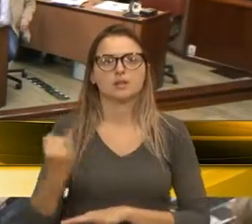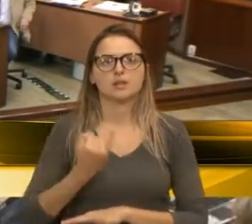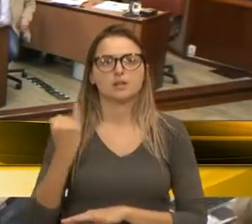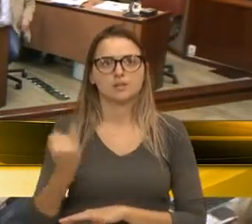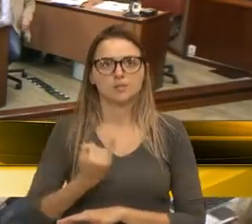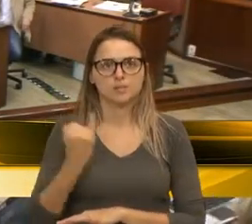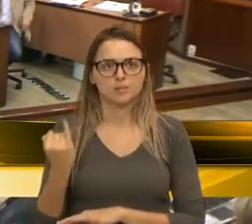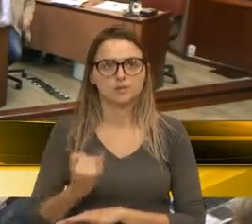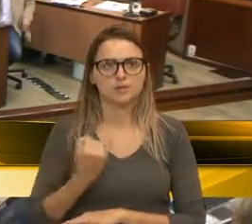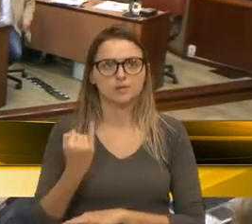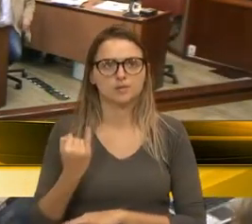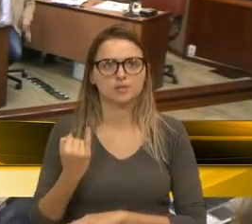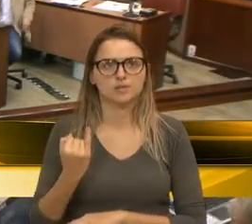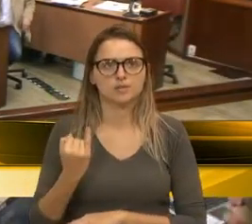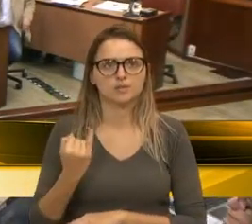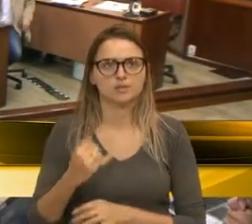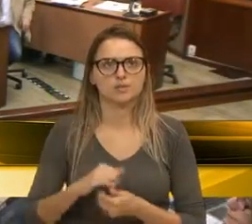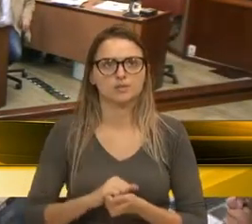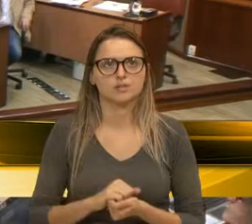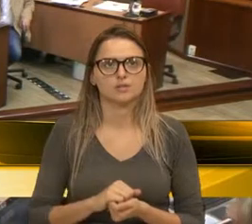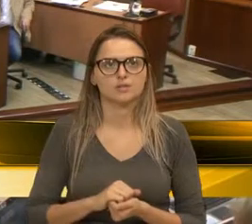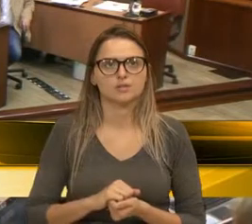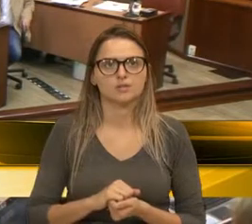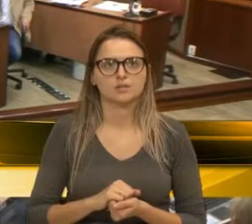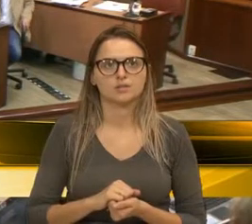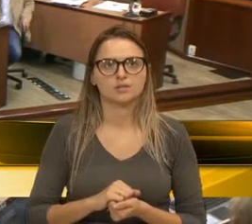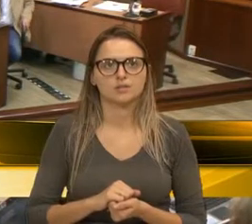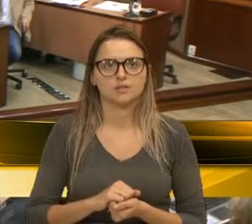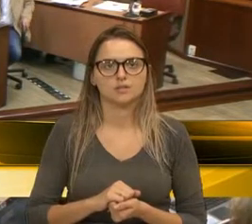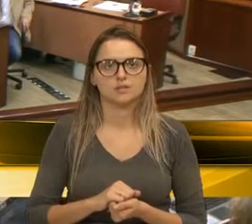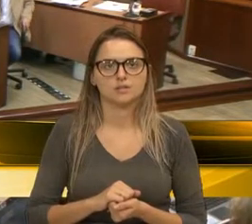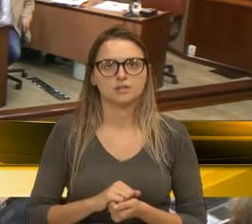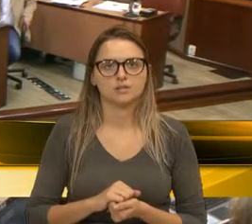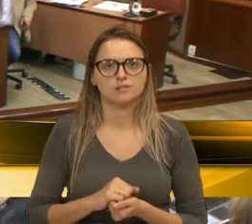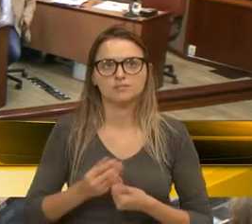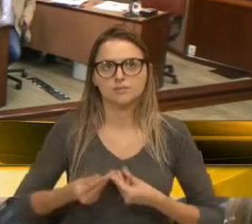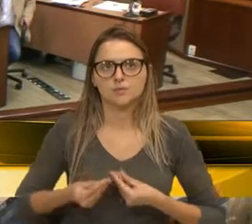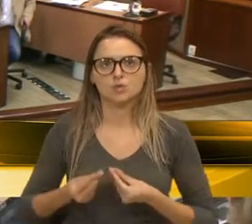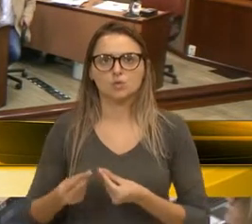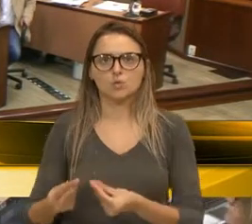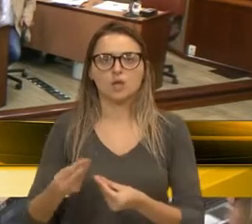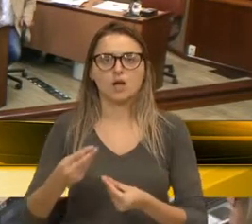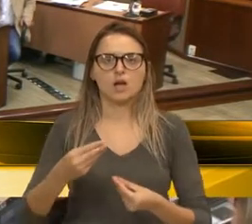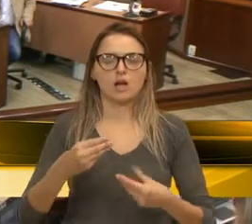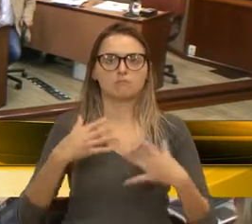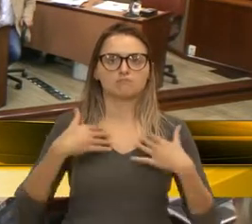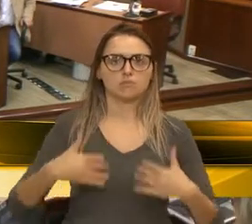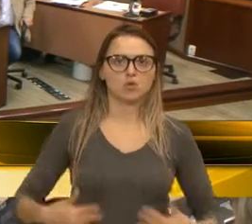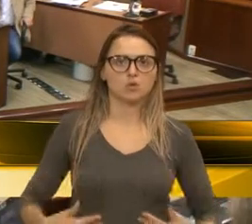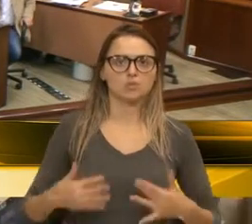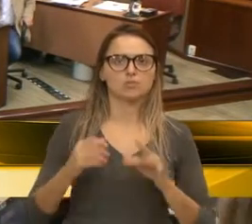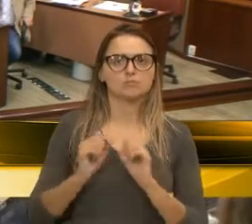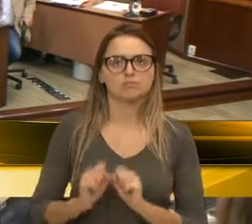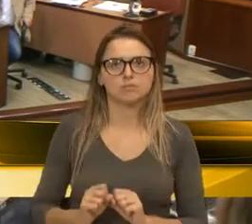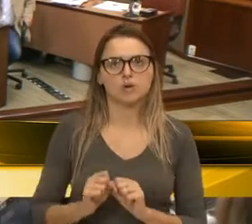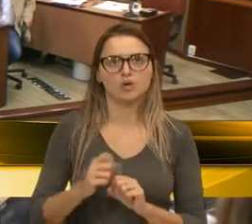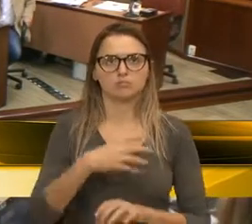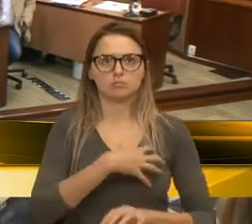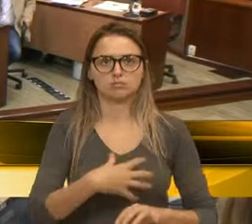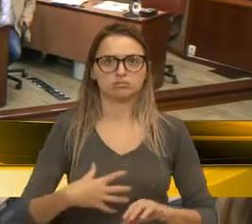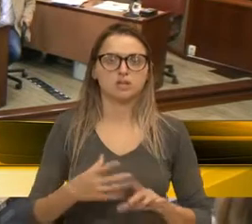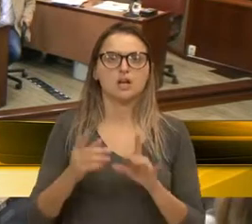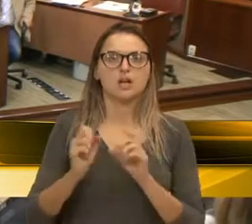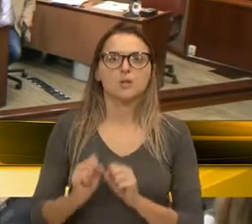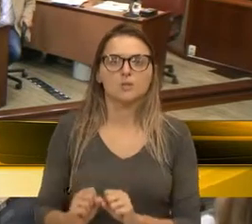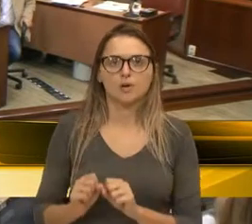a doação é um gesto assim que pode salvar vidas, né? Então, assim, eu quero te